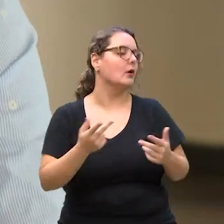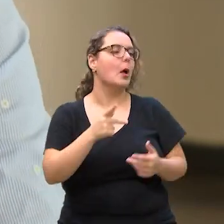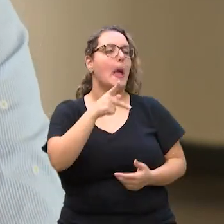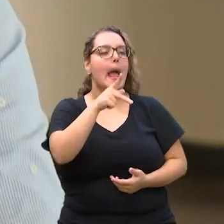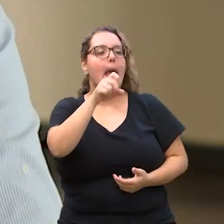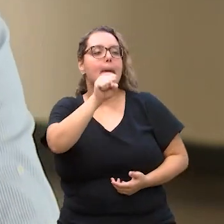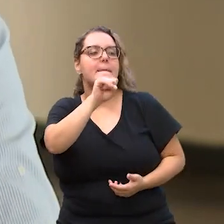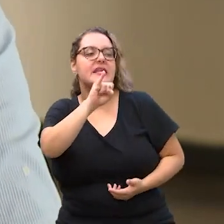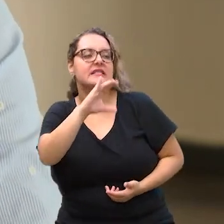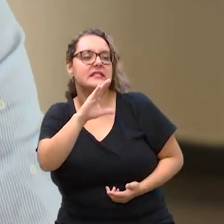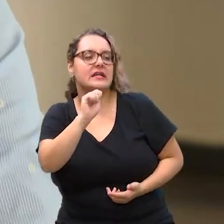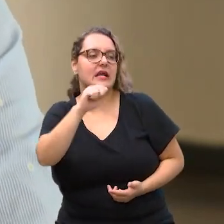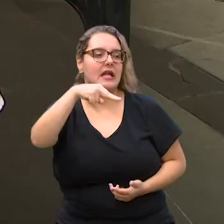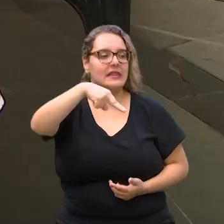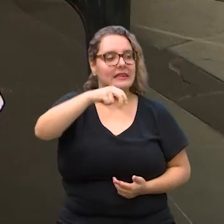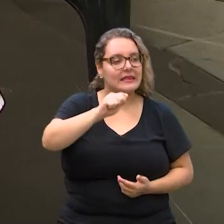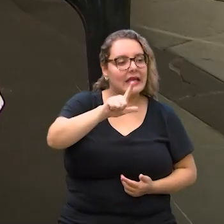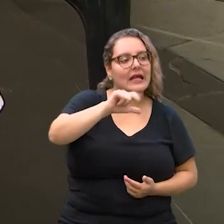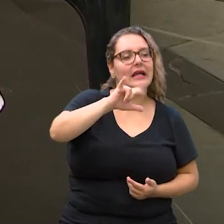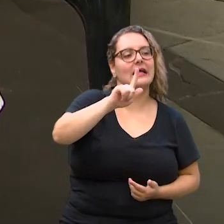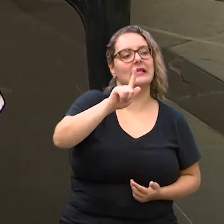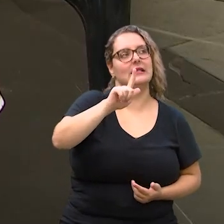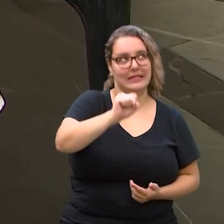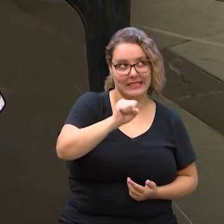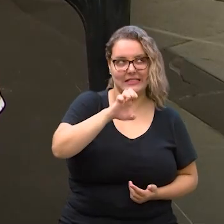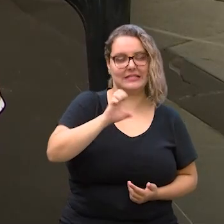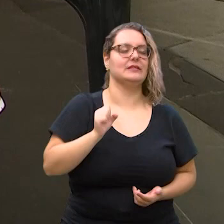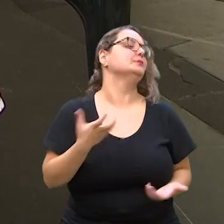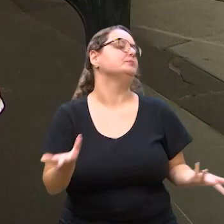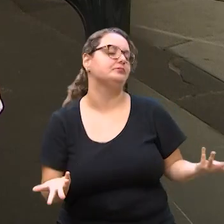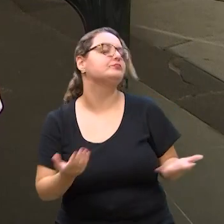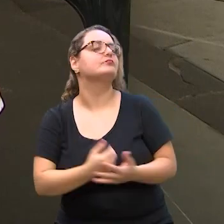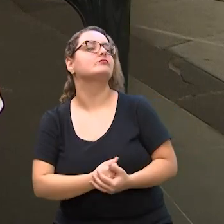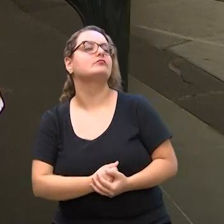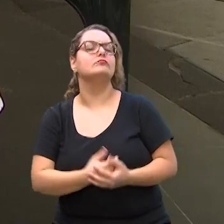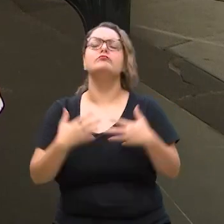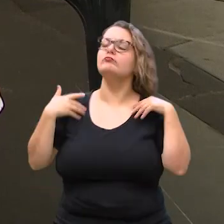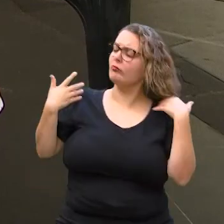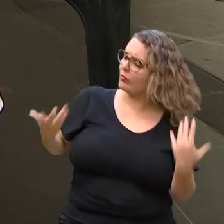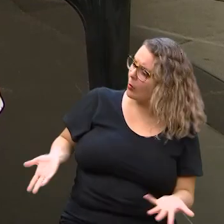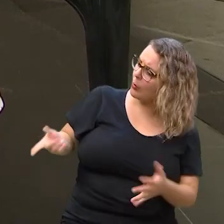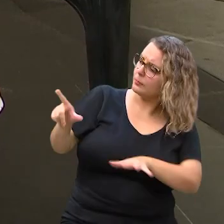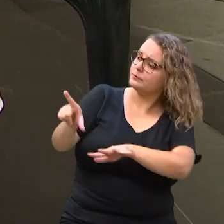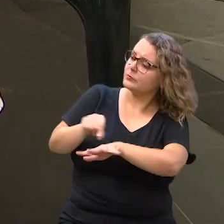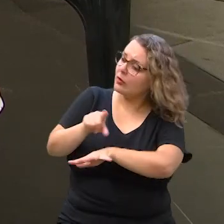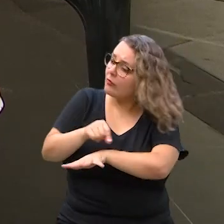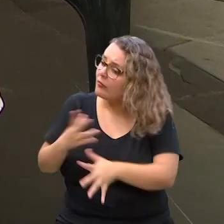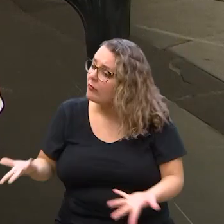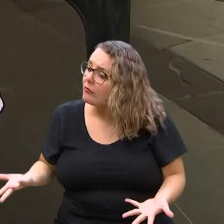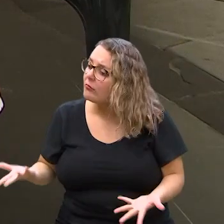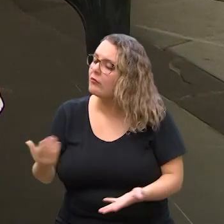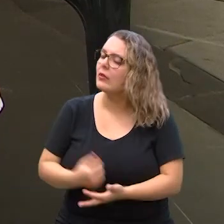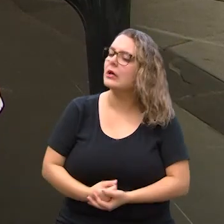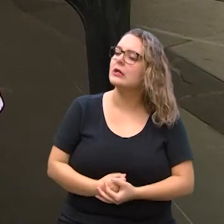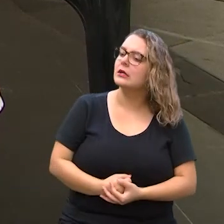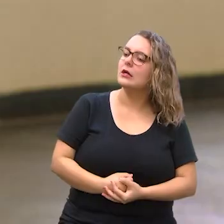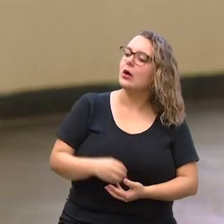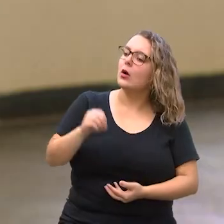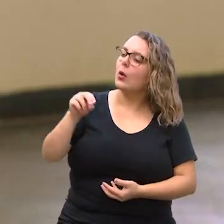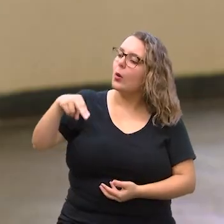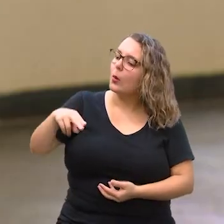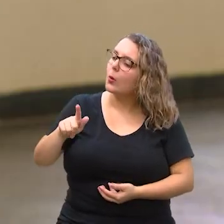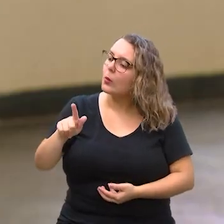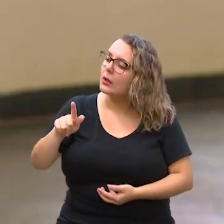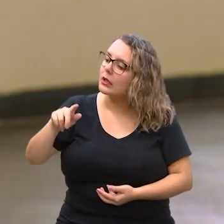do profissional saber lidar também. E, bom, são várias linhas, mas um psicólogo, por exemplo, da linha junguiana, um da